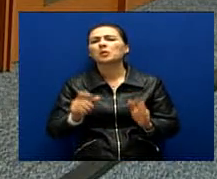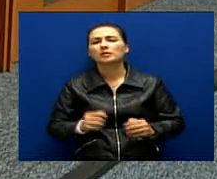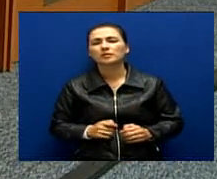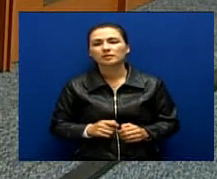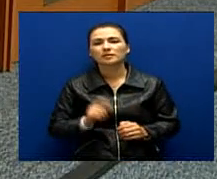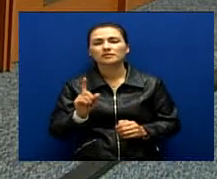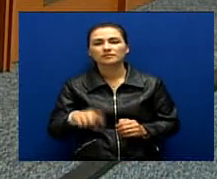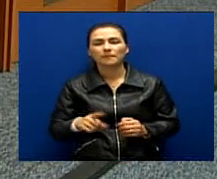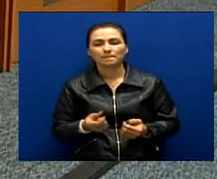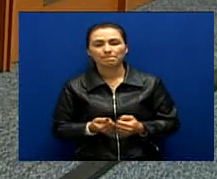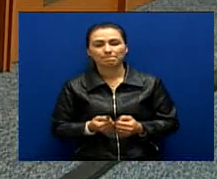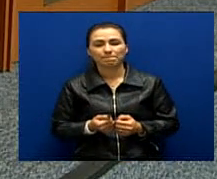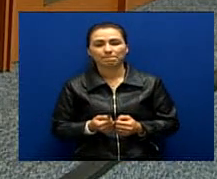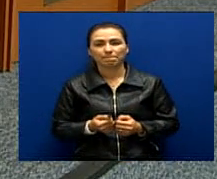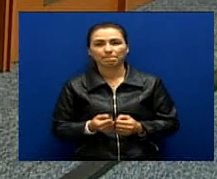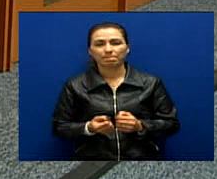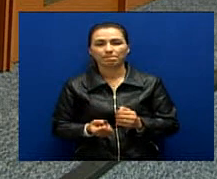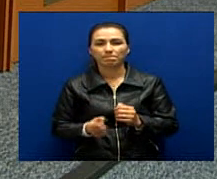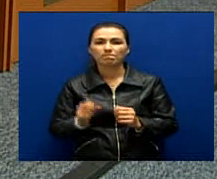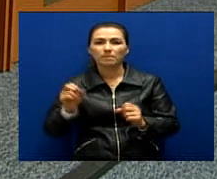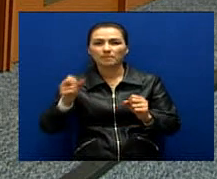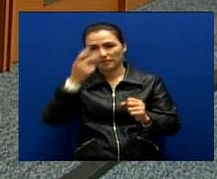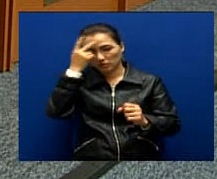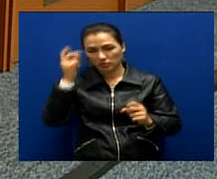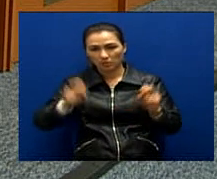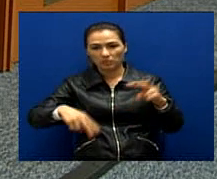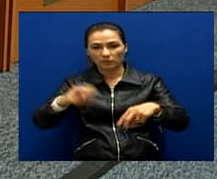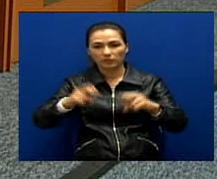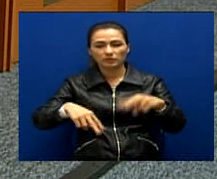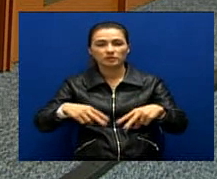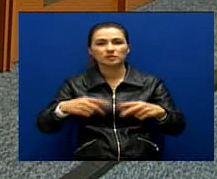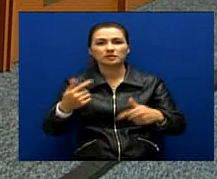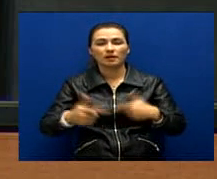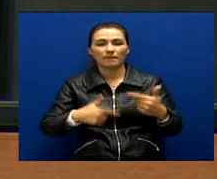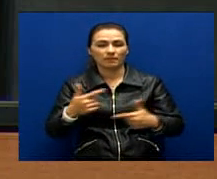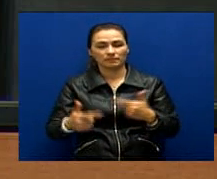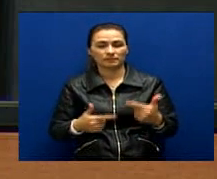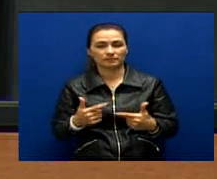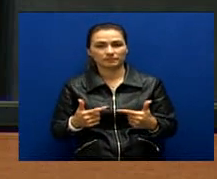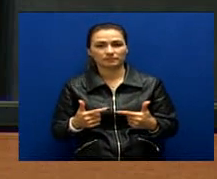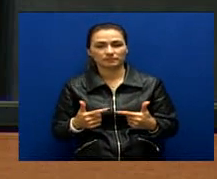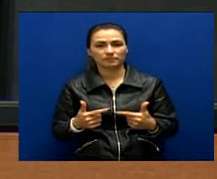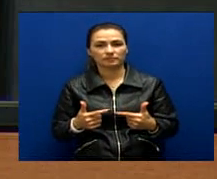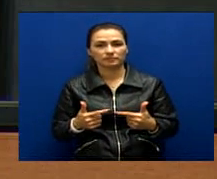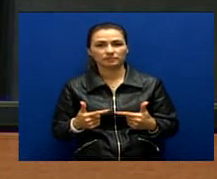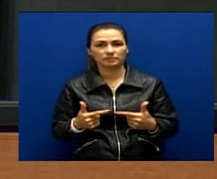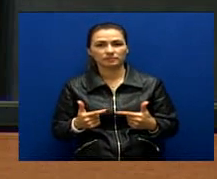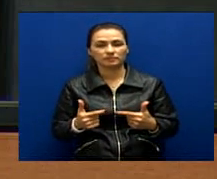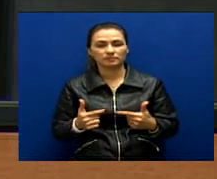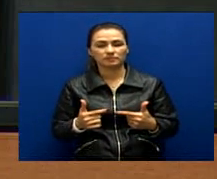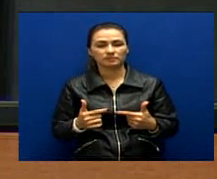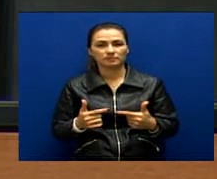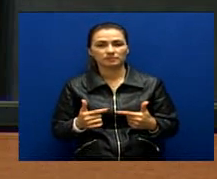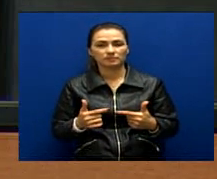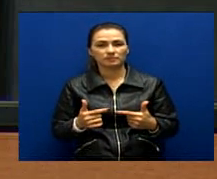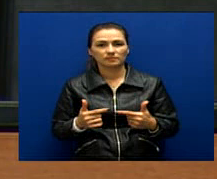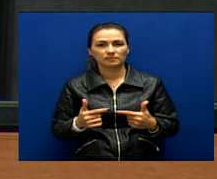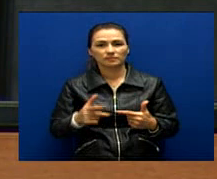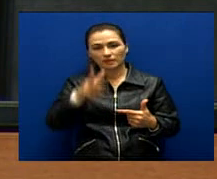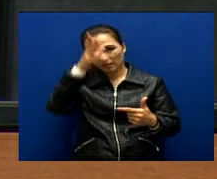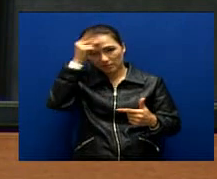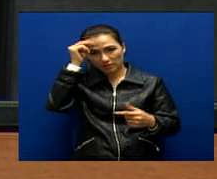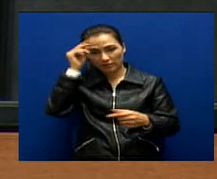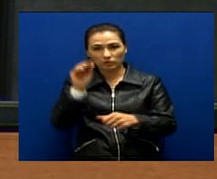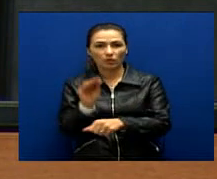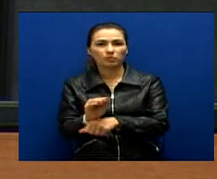na liminar onde foi feita a suspensão de 84 cargos comissionados que o prefeito